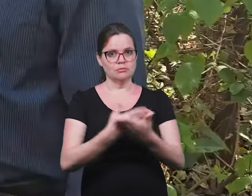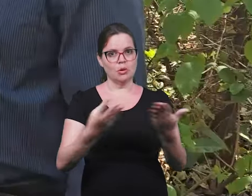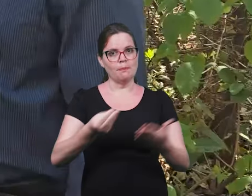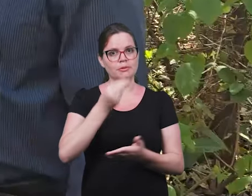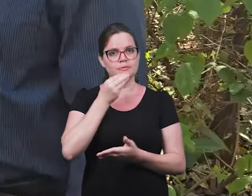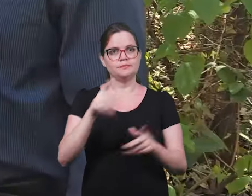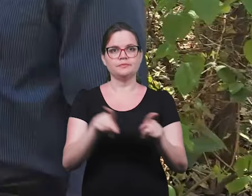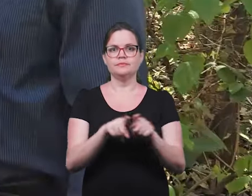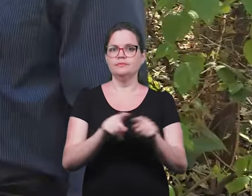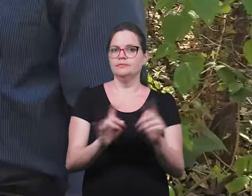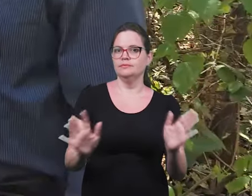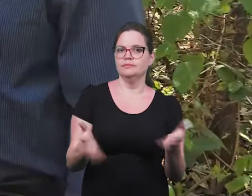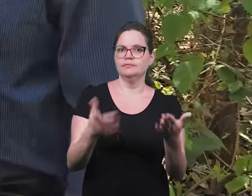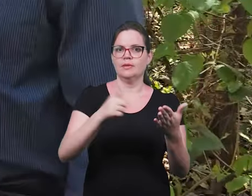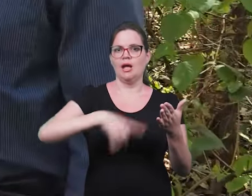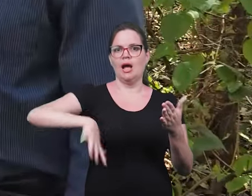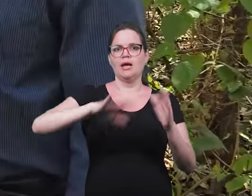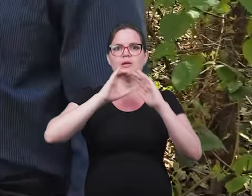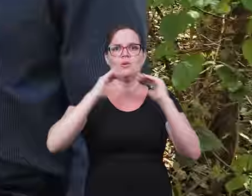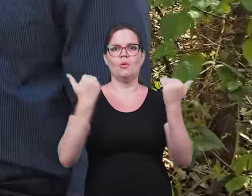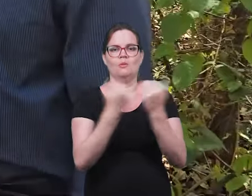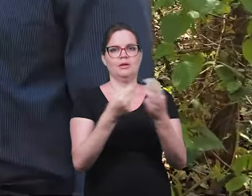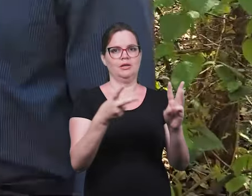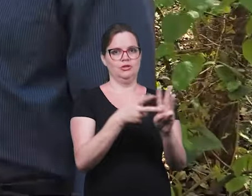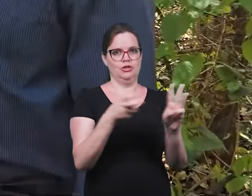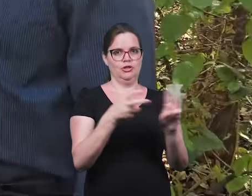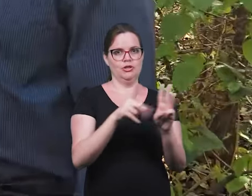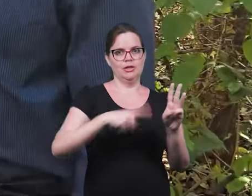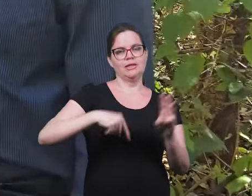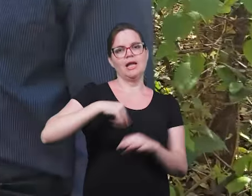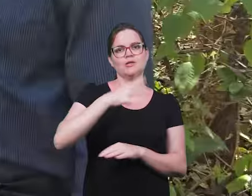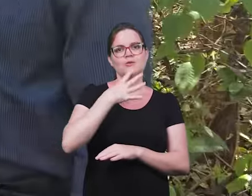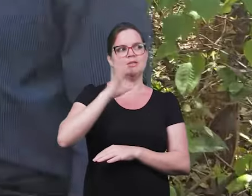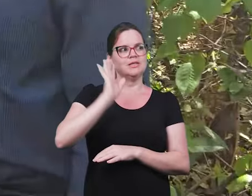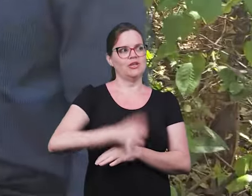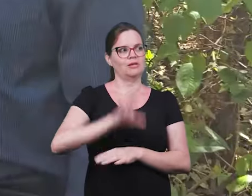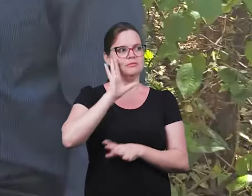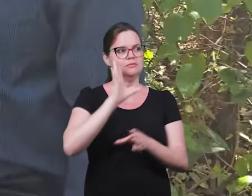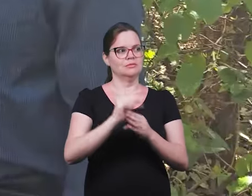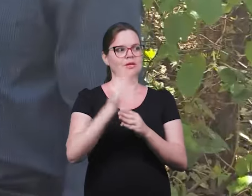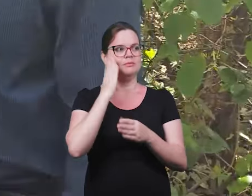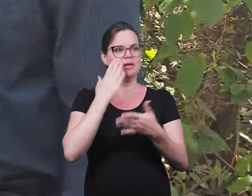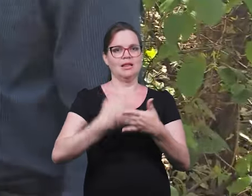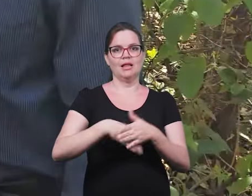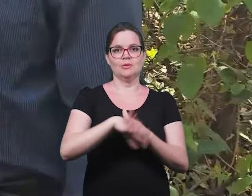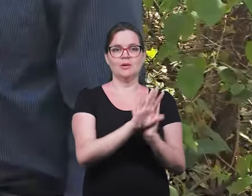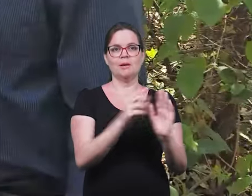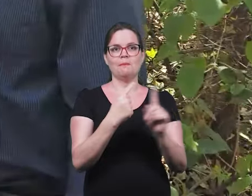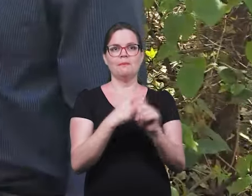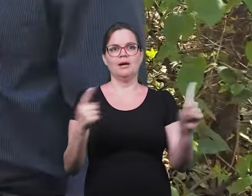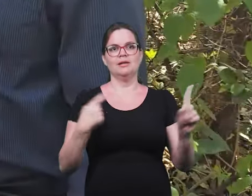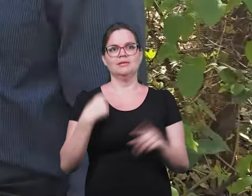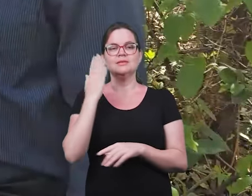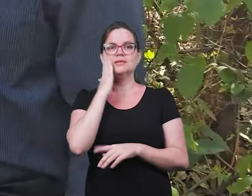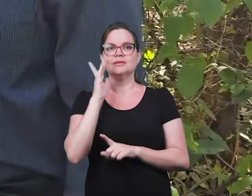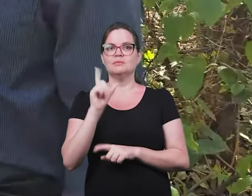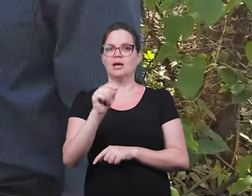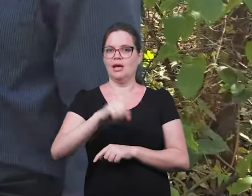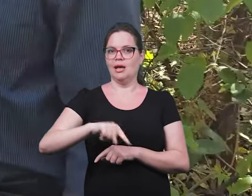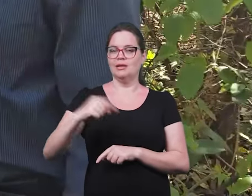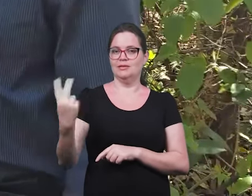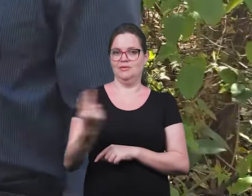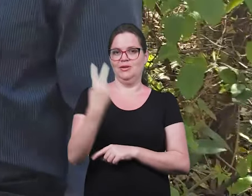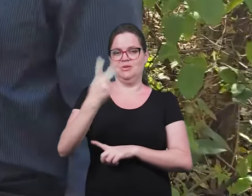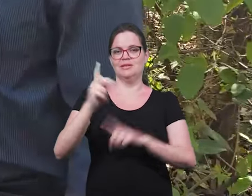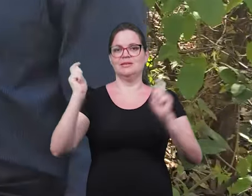incentivando para que aquelas plantas nas comunidades indígenas e tradicionais que já eram conhecidas por eles, pudessem ser